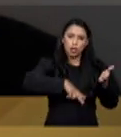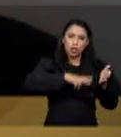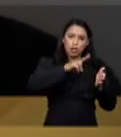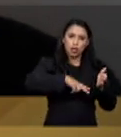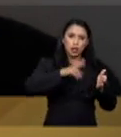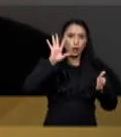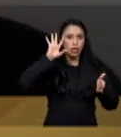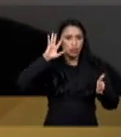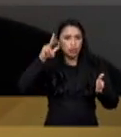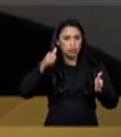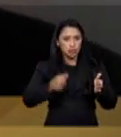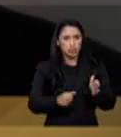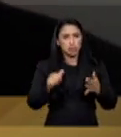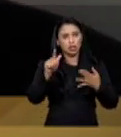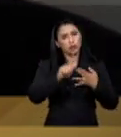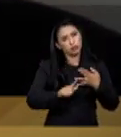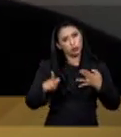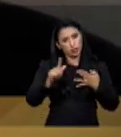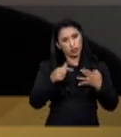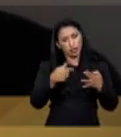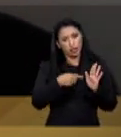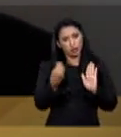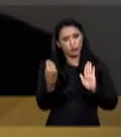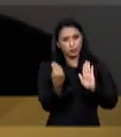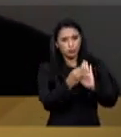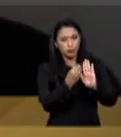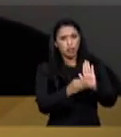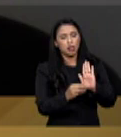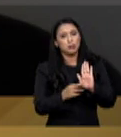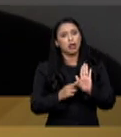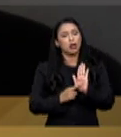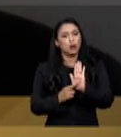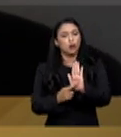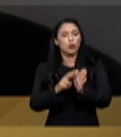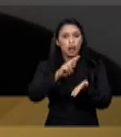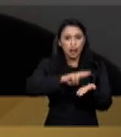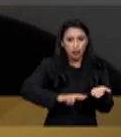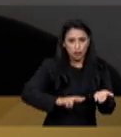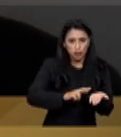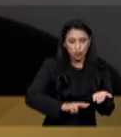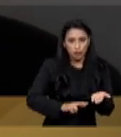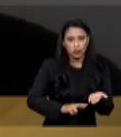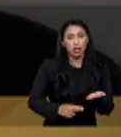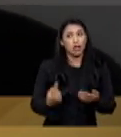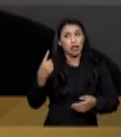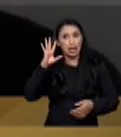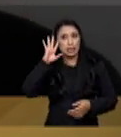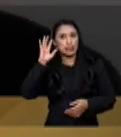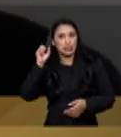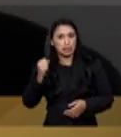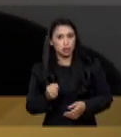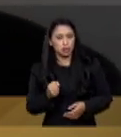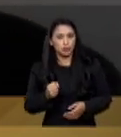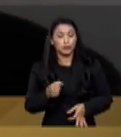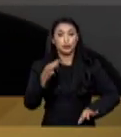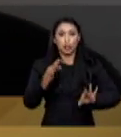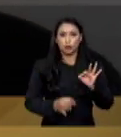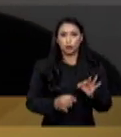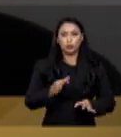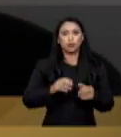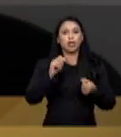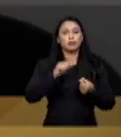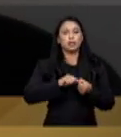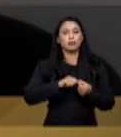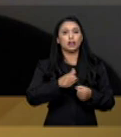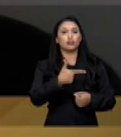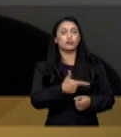da decisão agravada à guisa de apresentar o relatório. Lá também assentei. Em julgamento